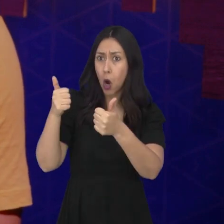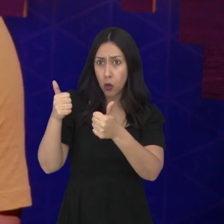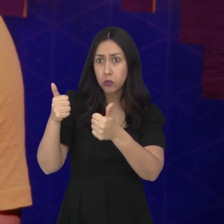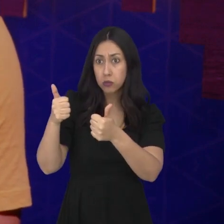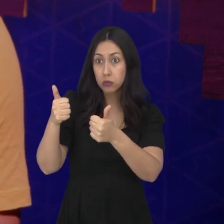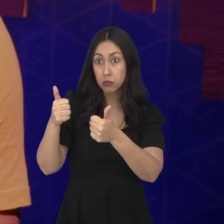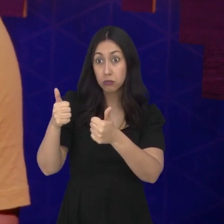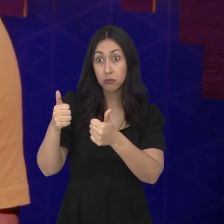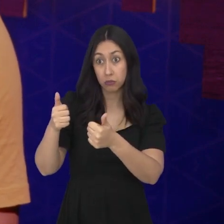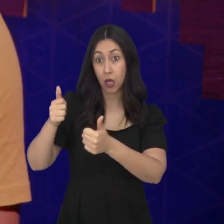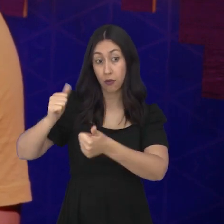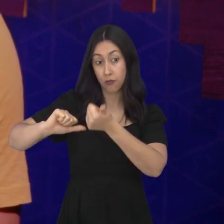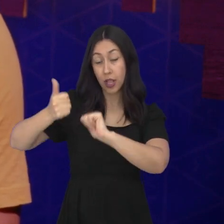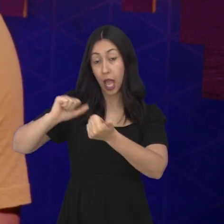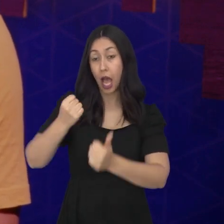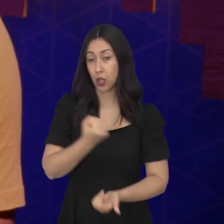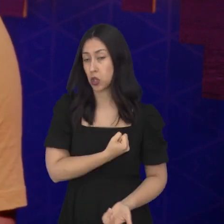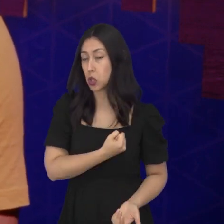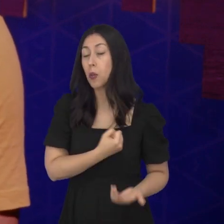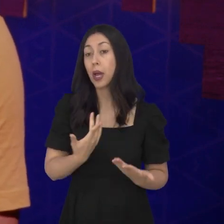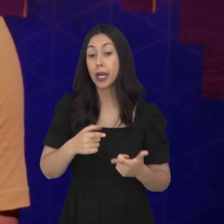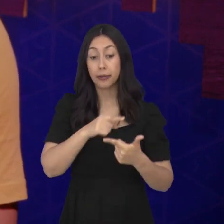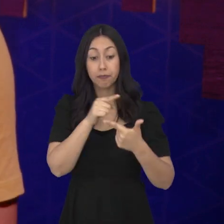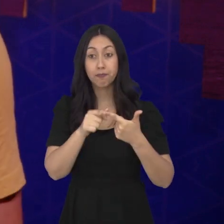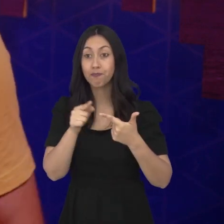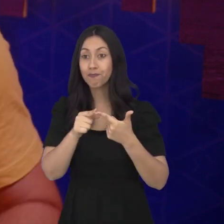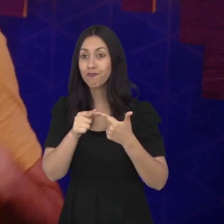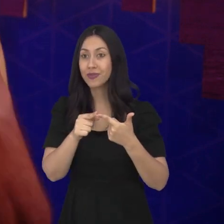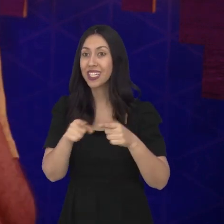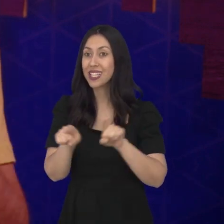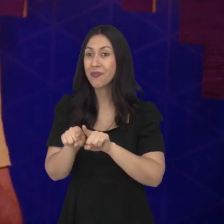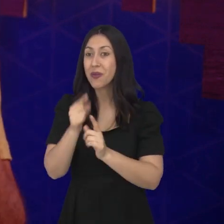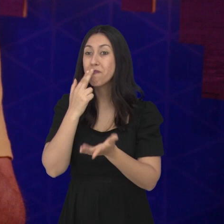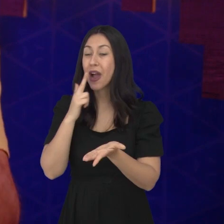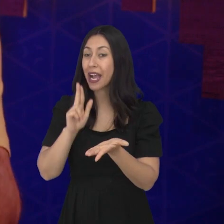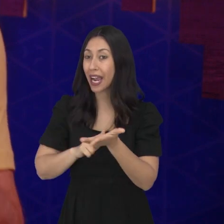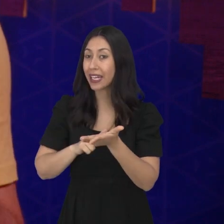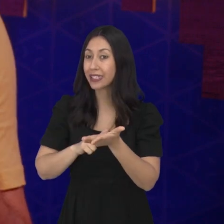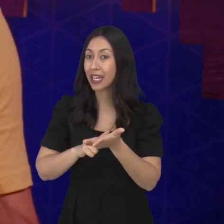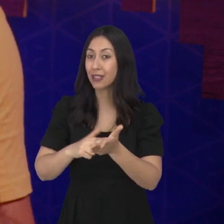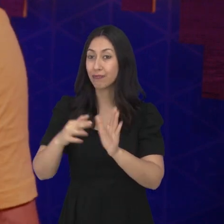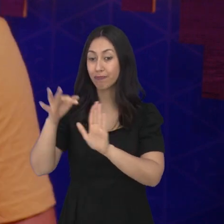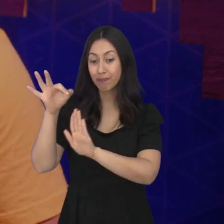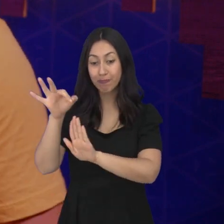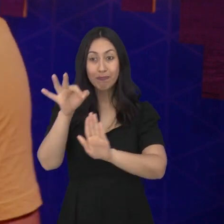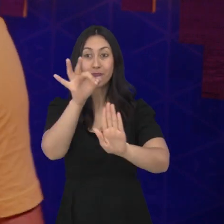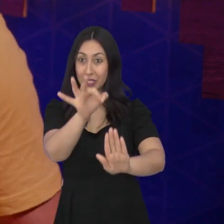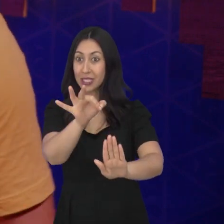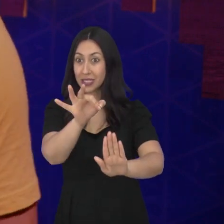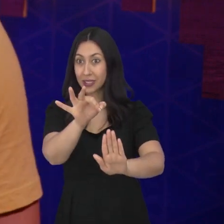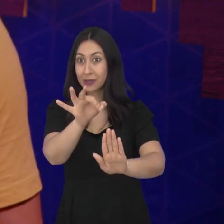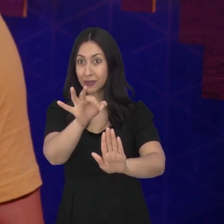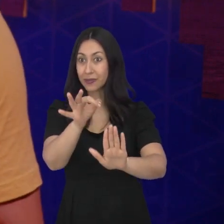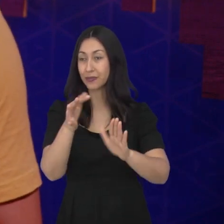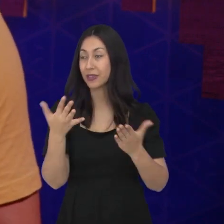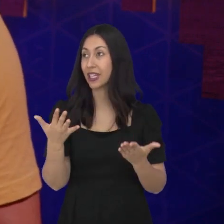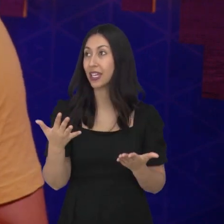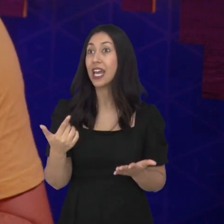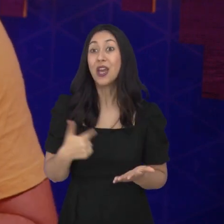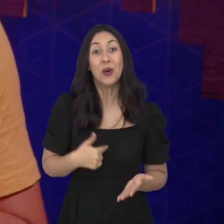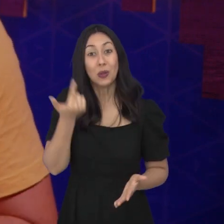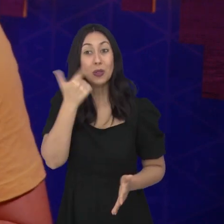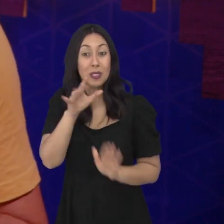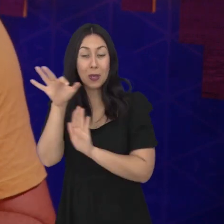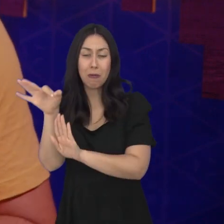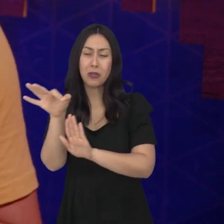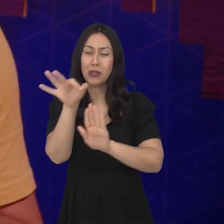em consideração. Cartas de recomendação, isso a gente vê muito em série e filme. Tipo,